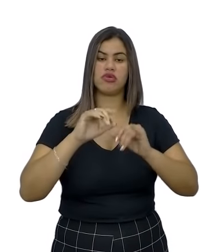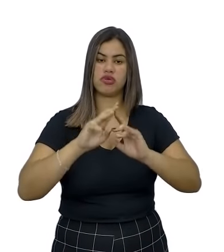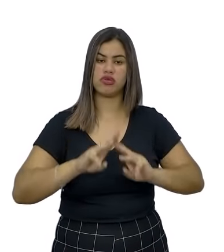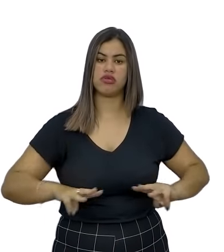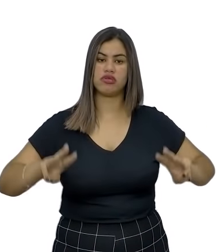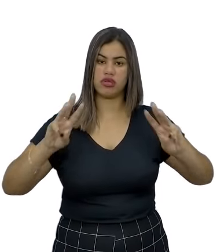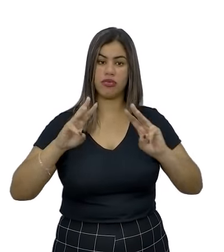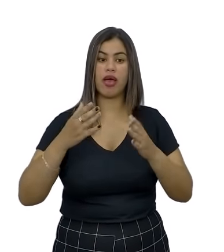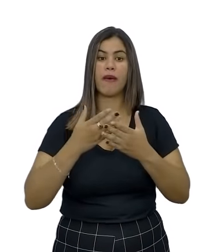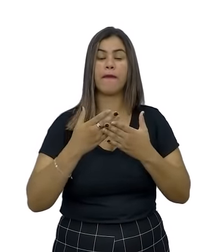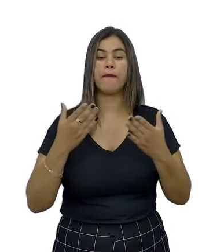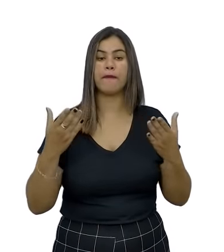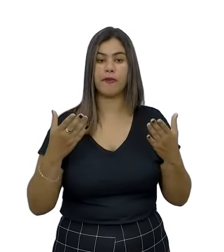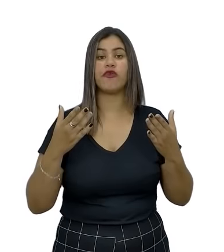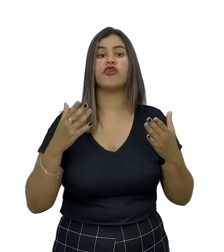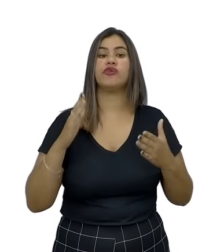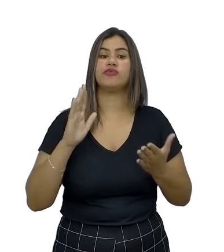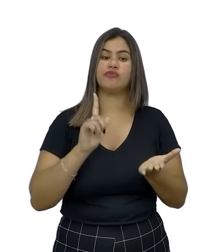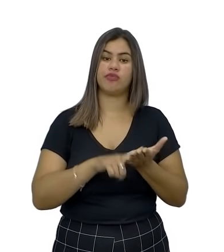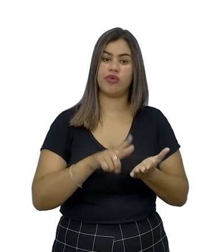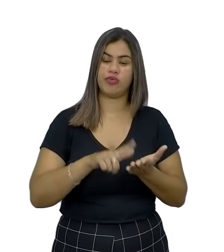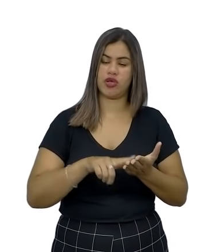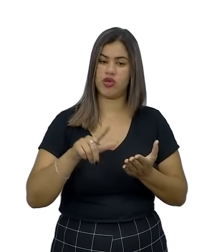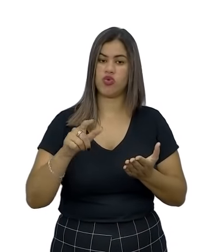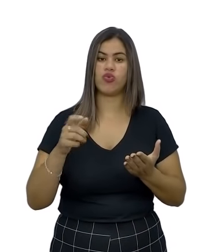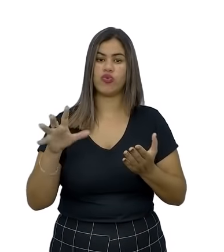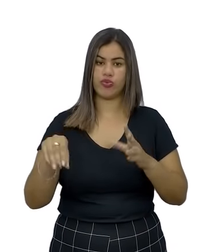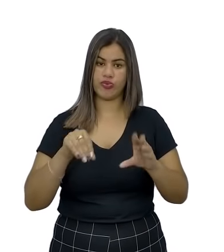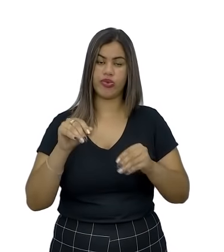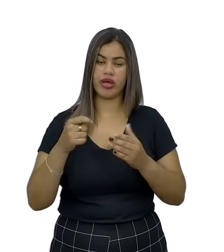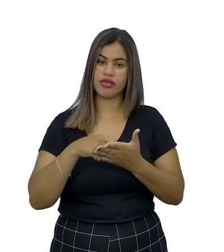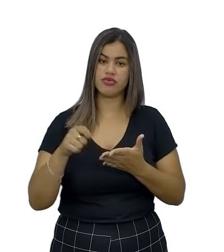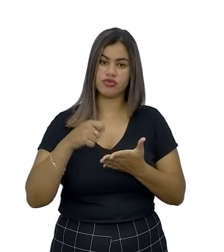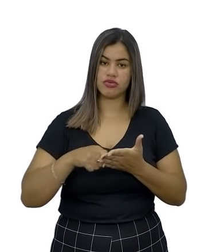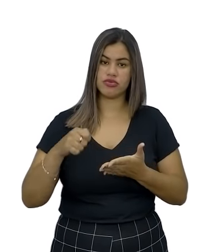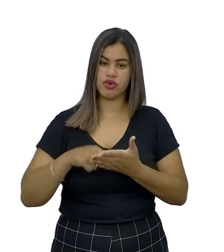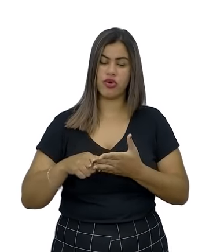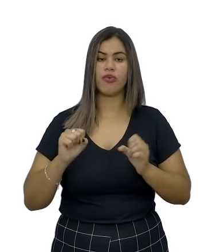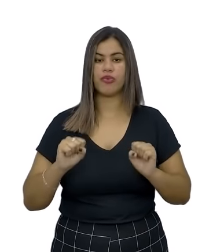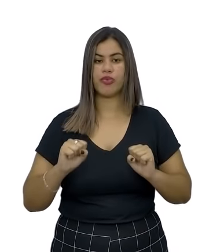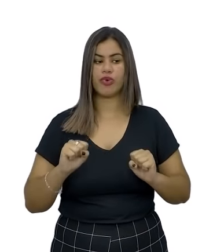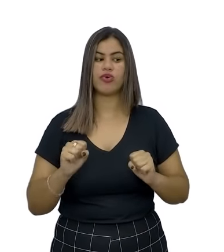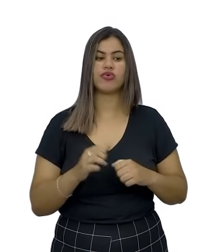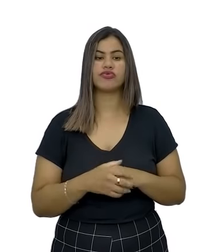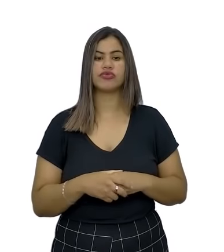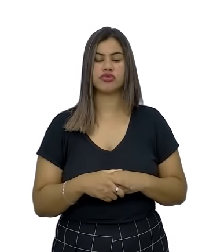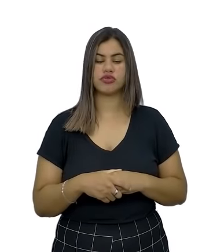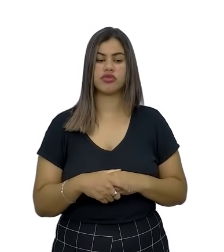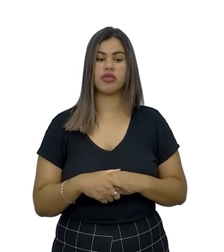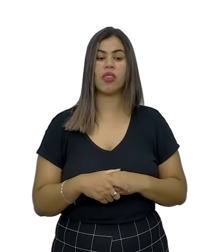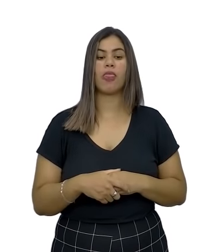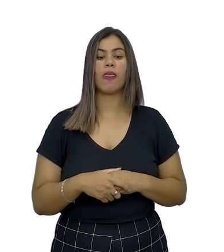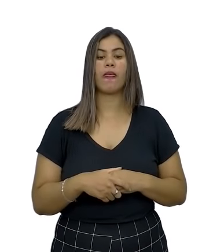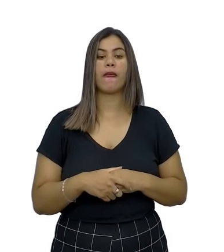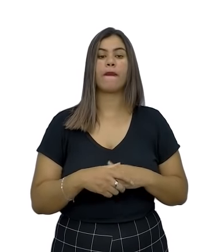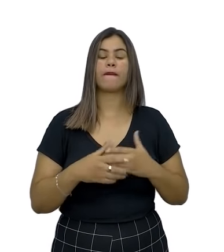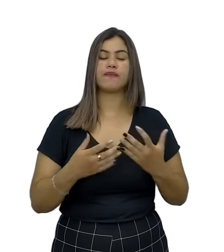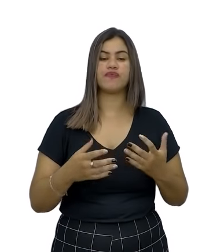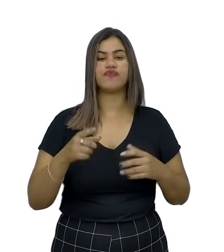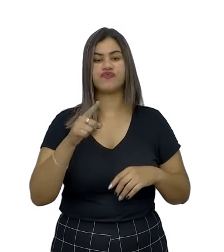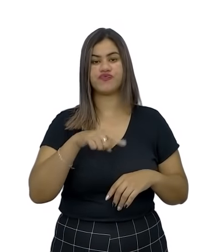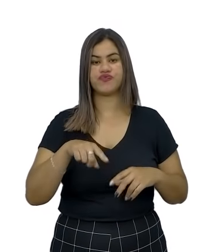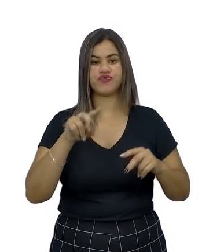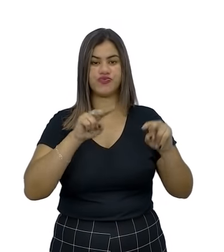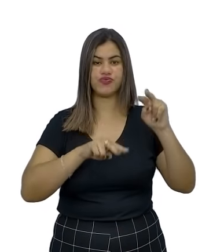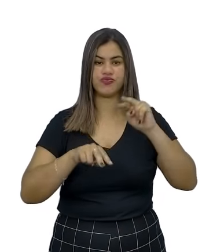em mãos, né, por favor, né, já vão anotando aí as considerações que vocês fizerem, tá? Olhando